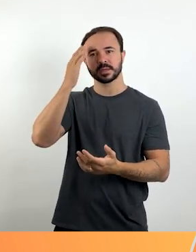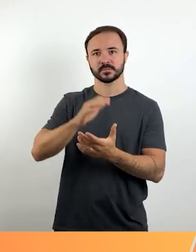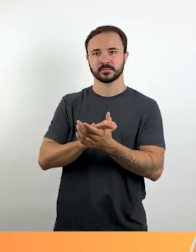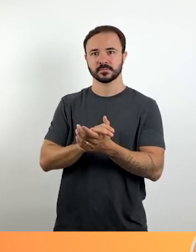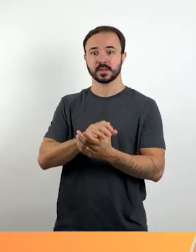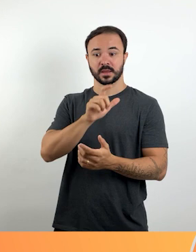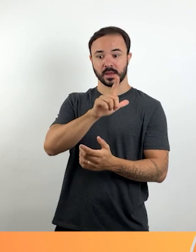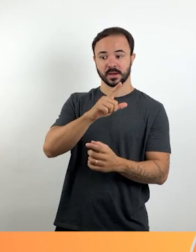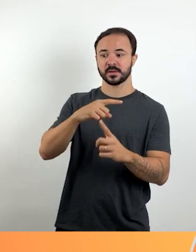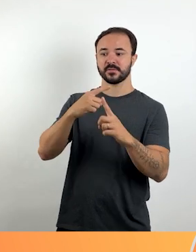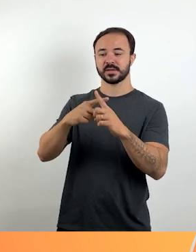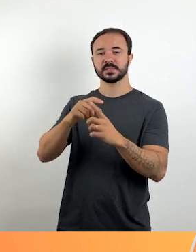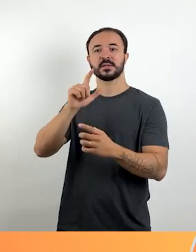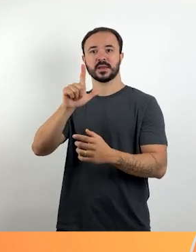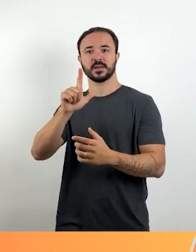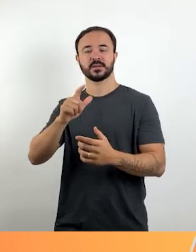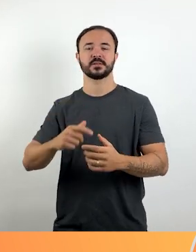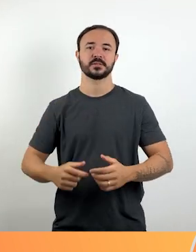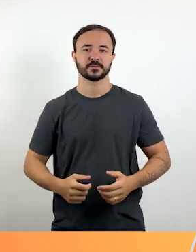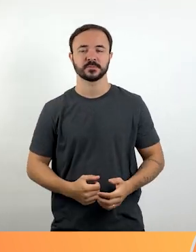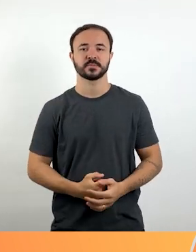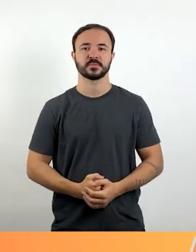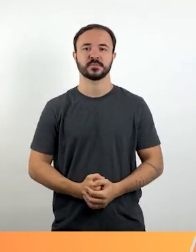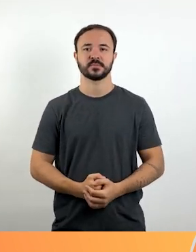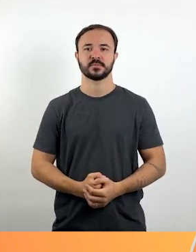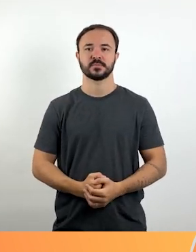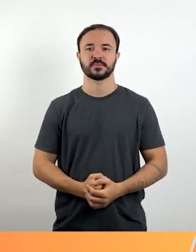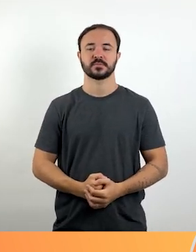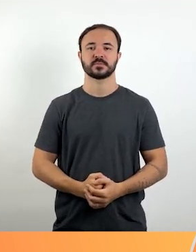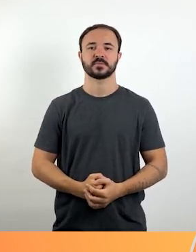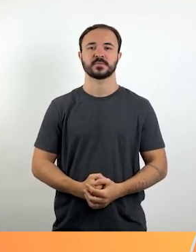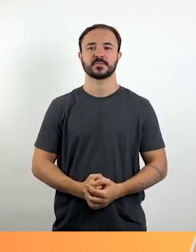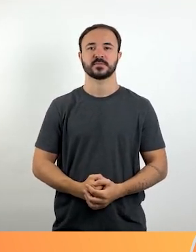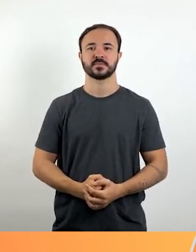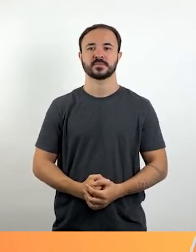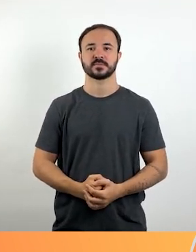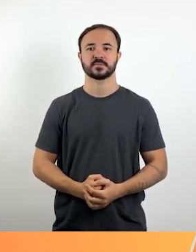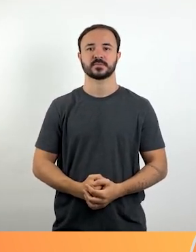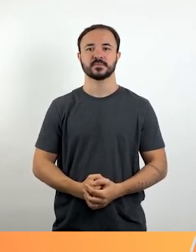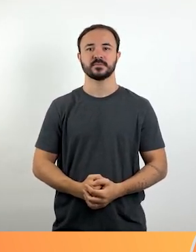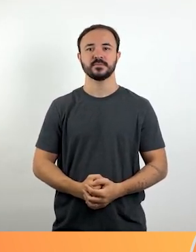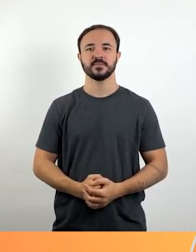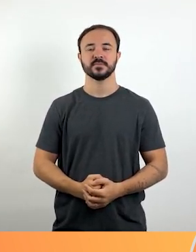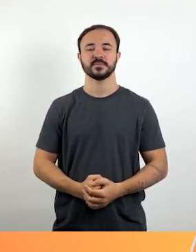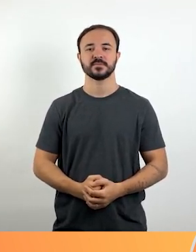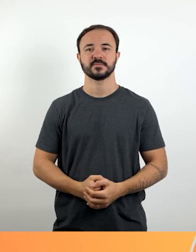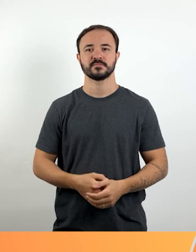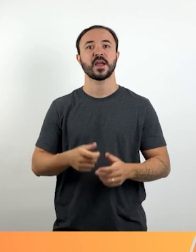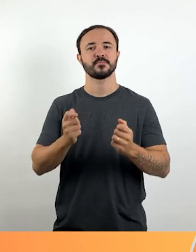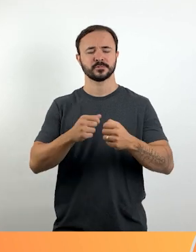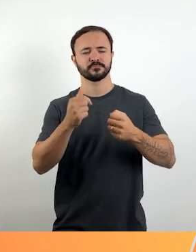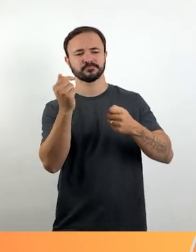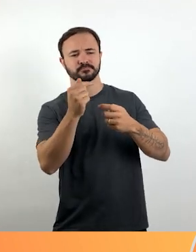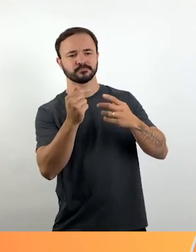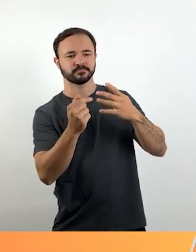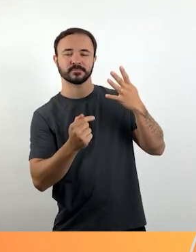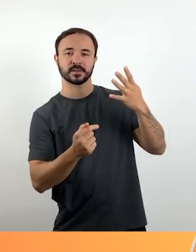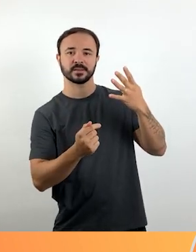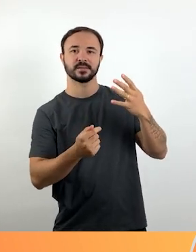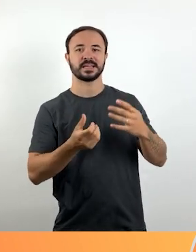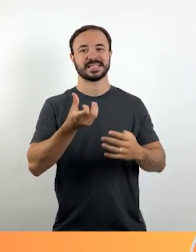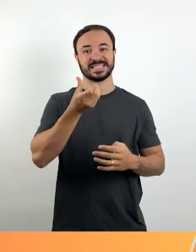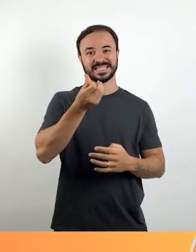dele é de 6 centímetros quadrados. Nós podemos marcar aí a alternativa de letra E,